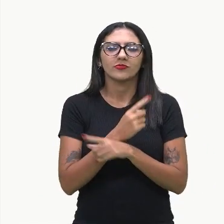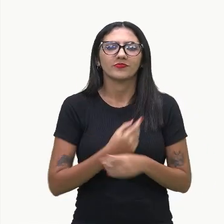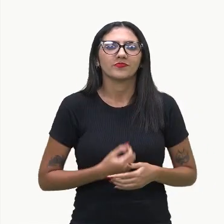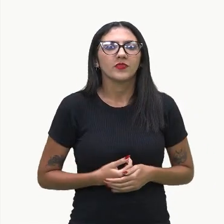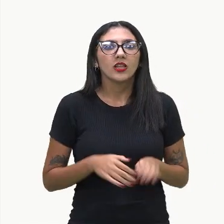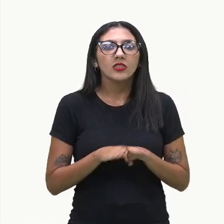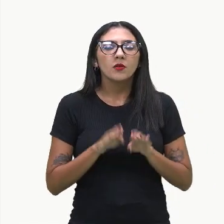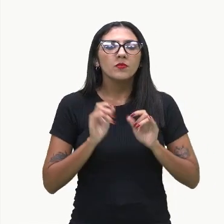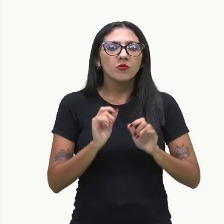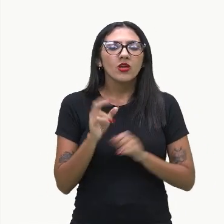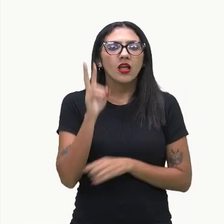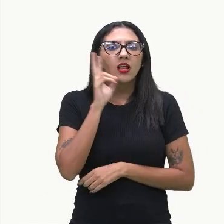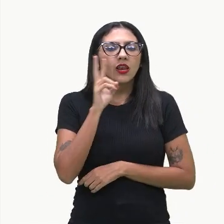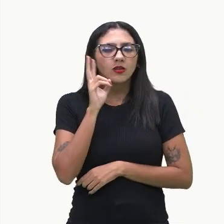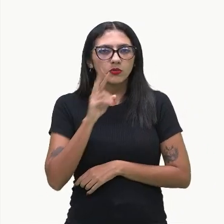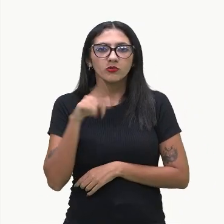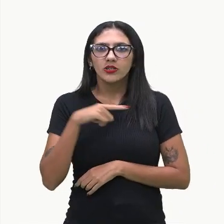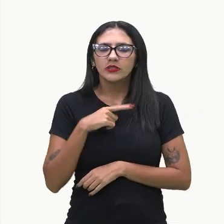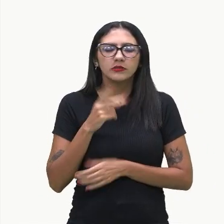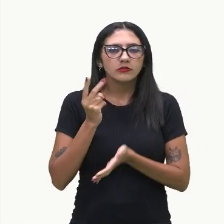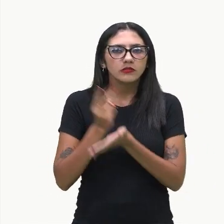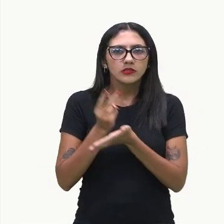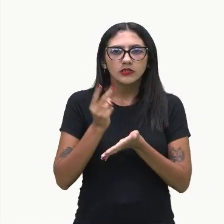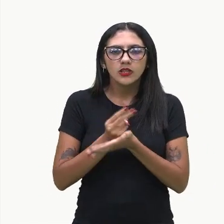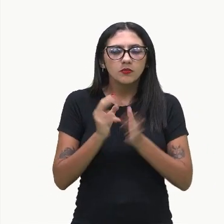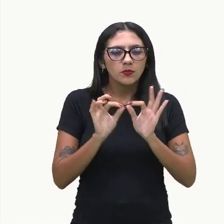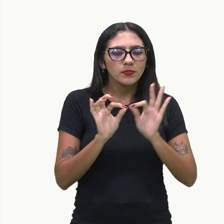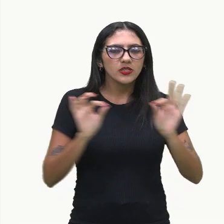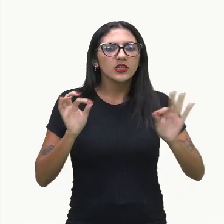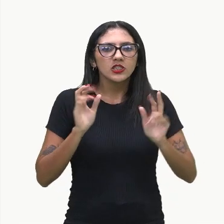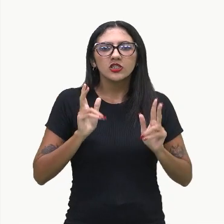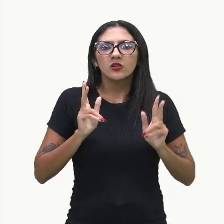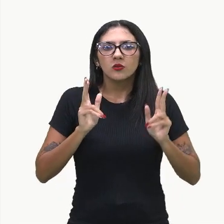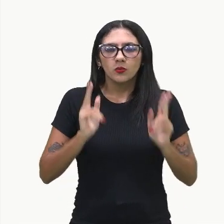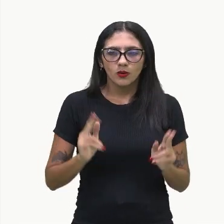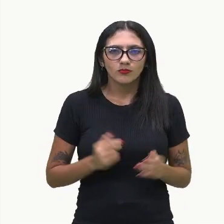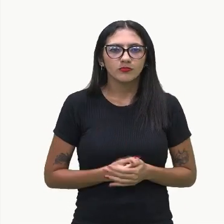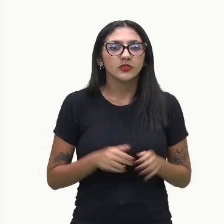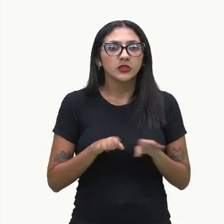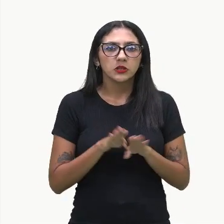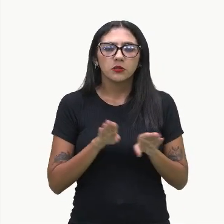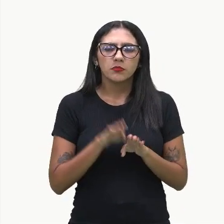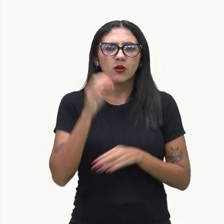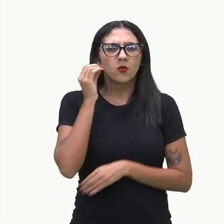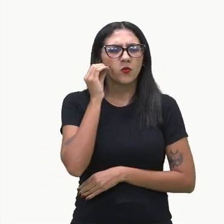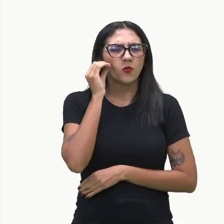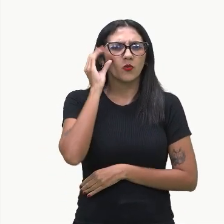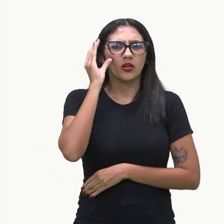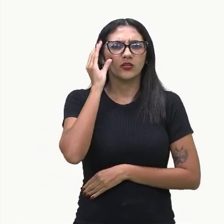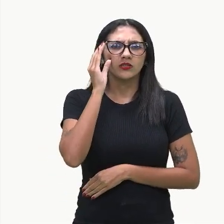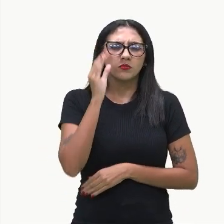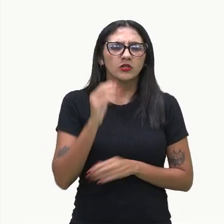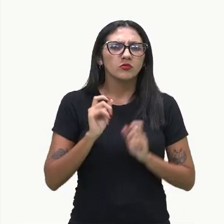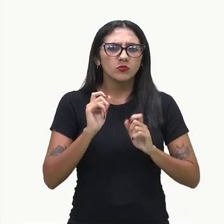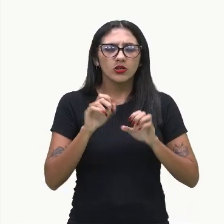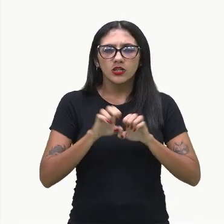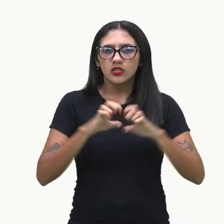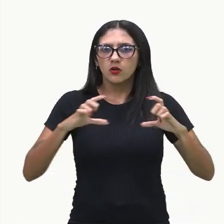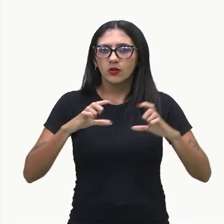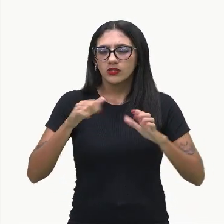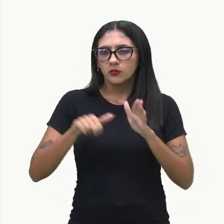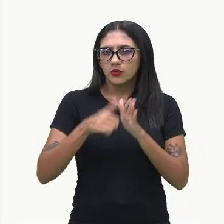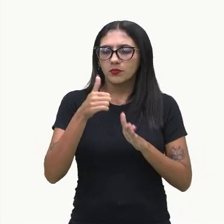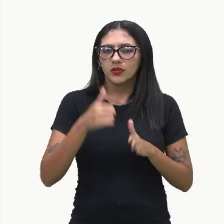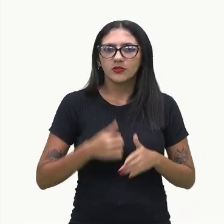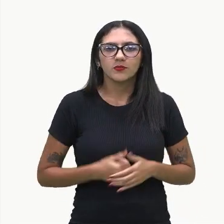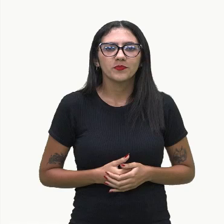eles são congruentes e aplicando aí também todo o nosso conhecimento de equação do primeiro grau. Então,